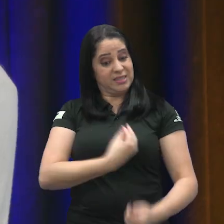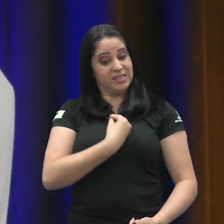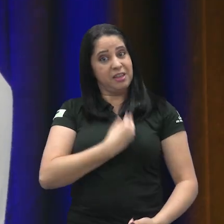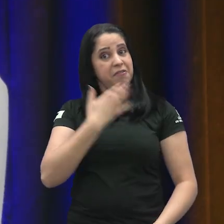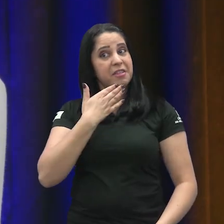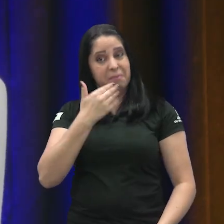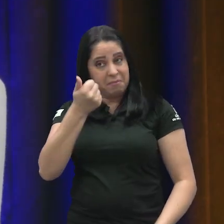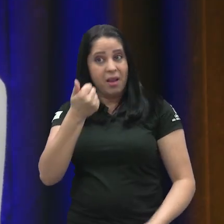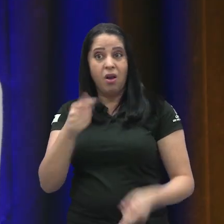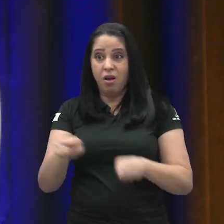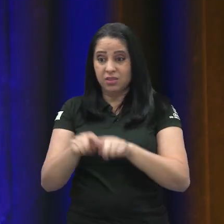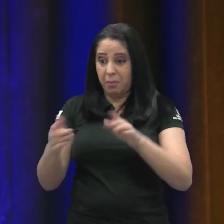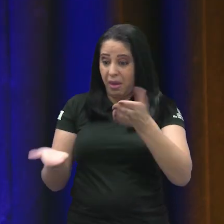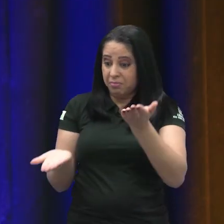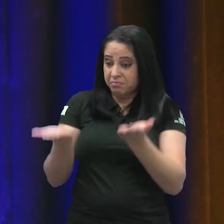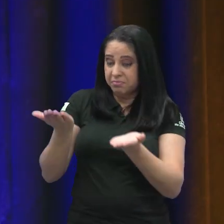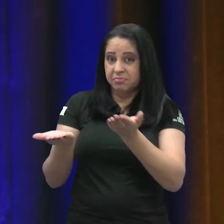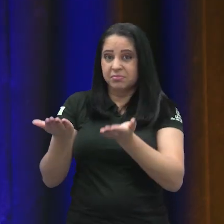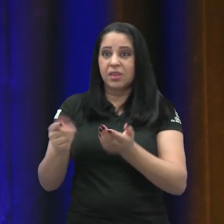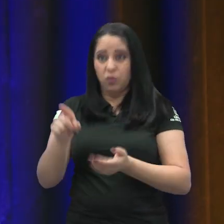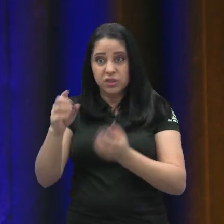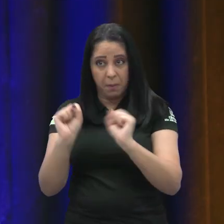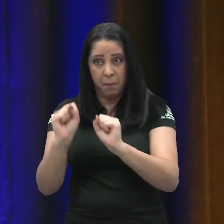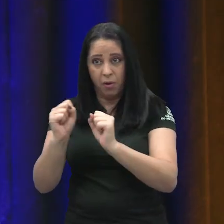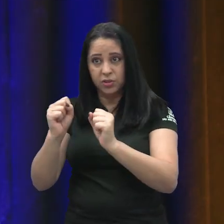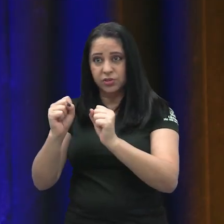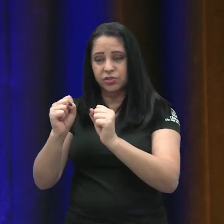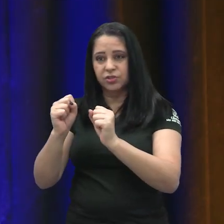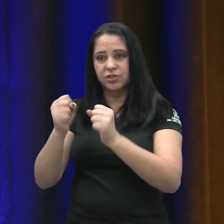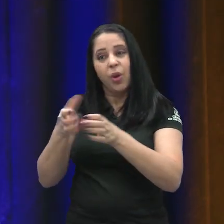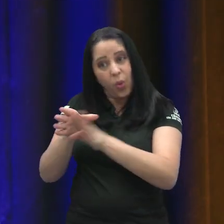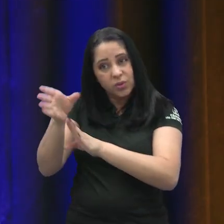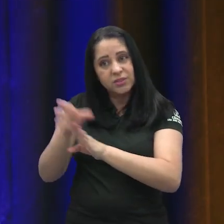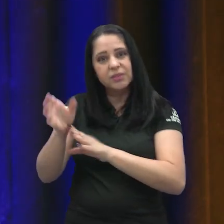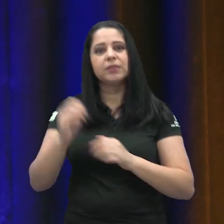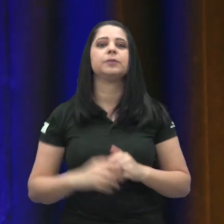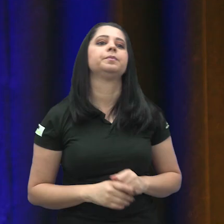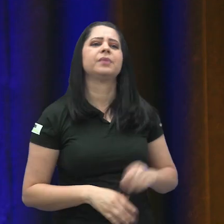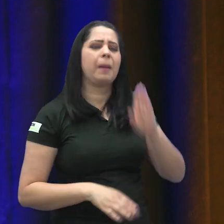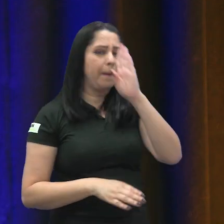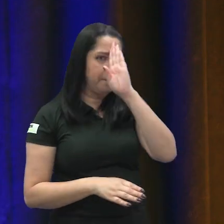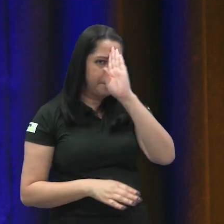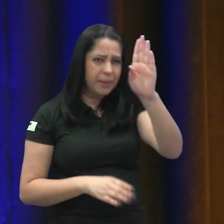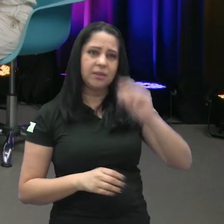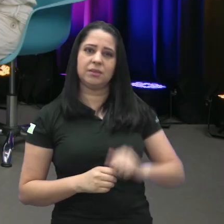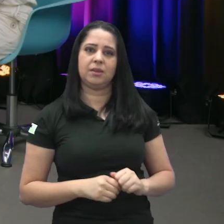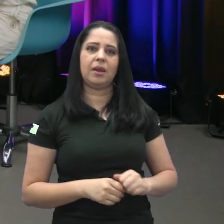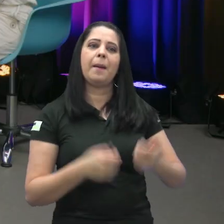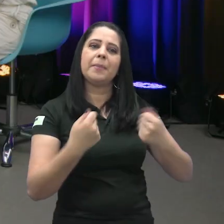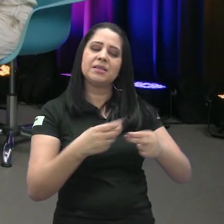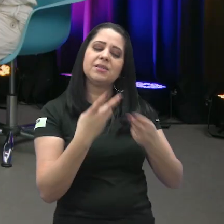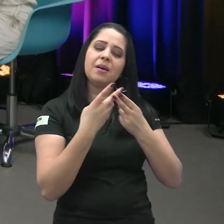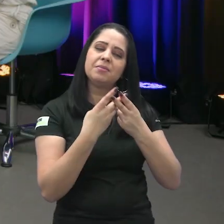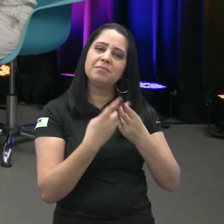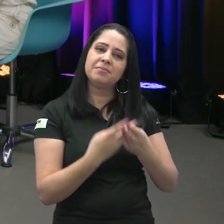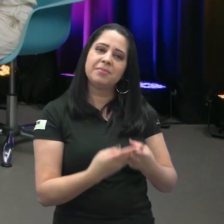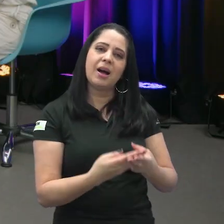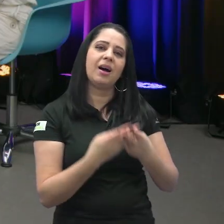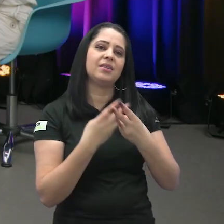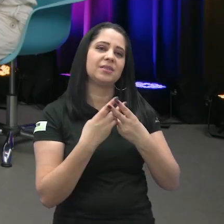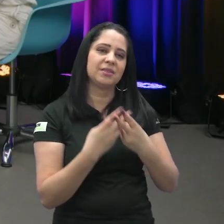uma qualidade de vida. Que mensagem você daria para as pessoas com as experiências que você já tem hoje? Olha, principalmente